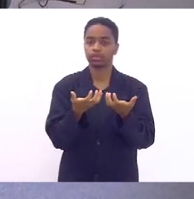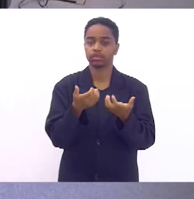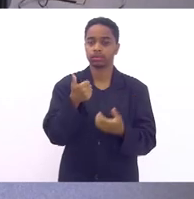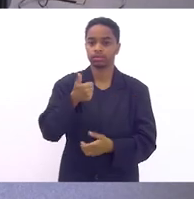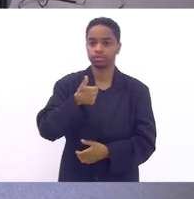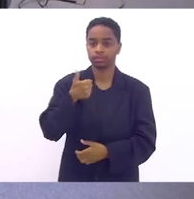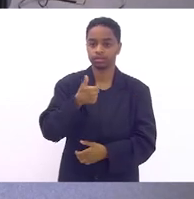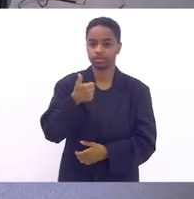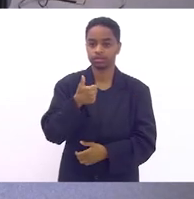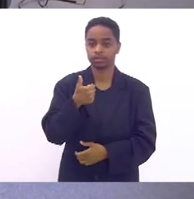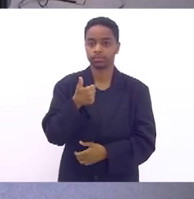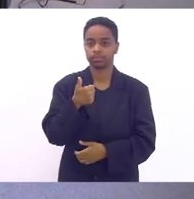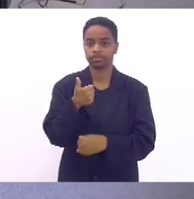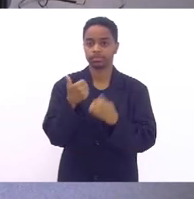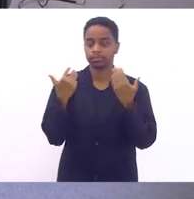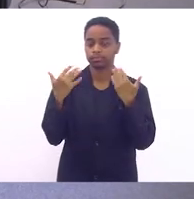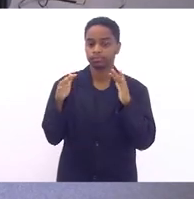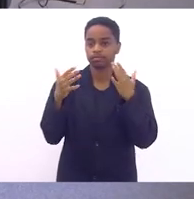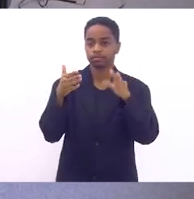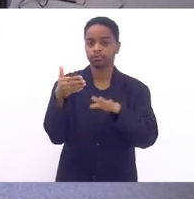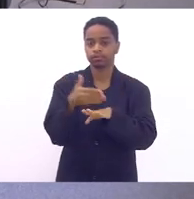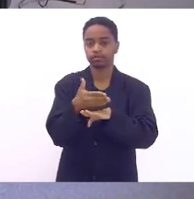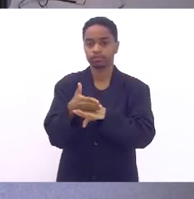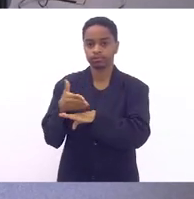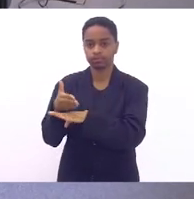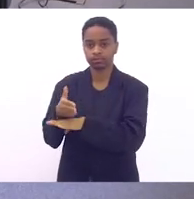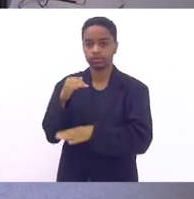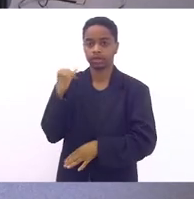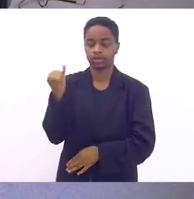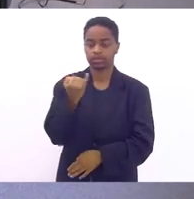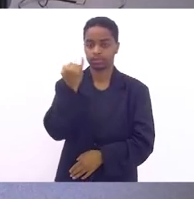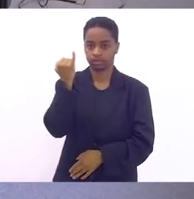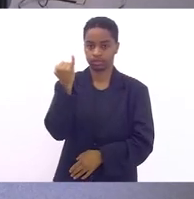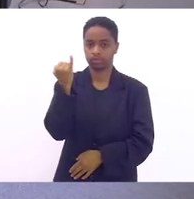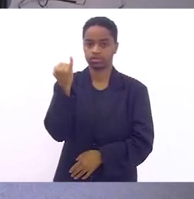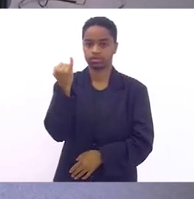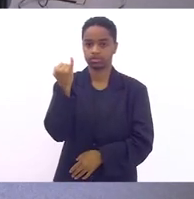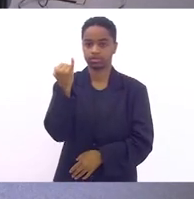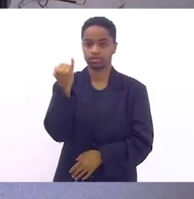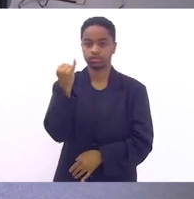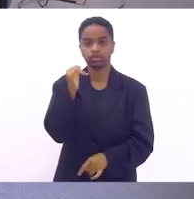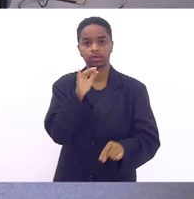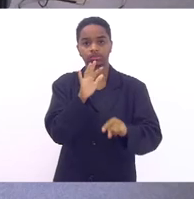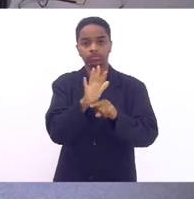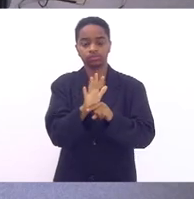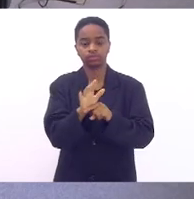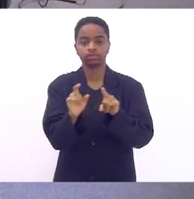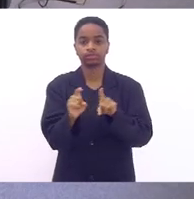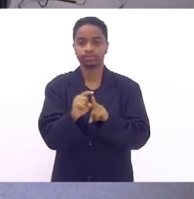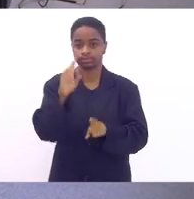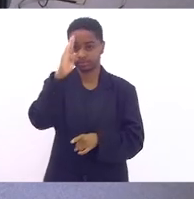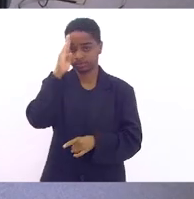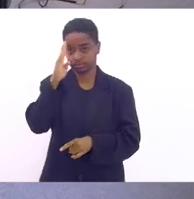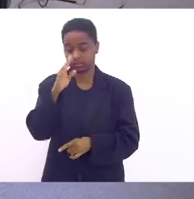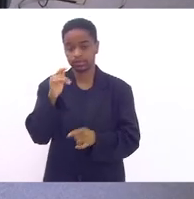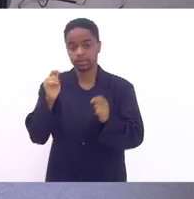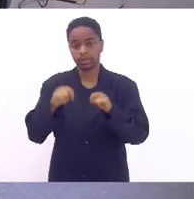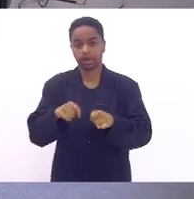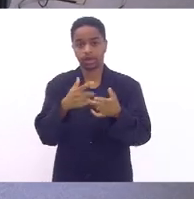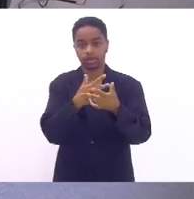lugar enaltecer as participações importantes que contribuíram fundamentalmente para que tudo isso